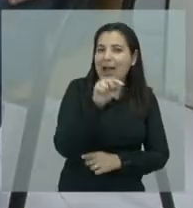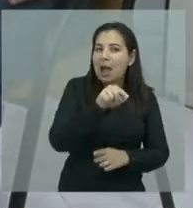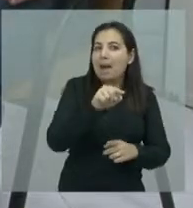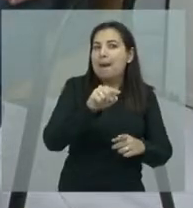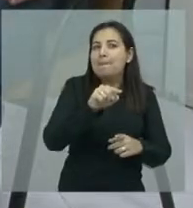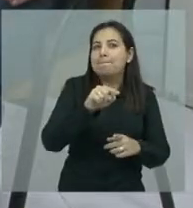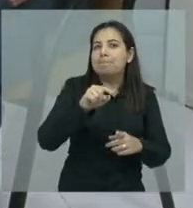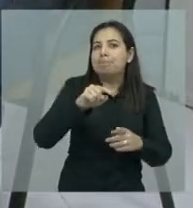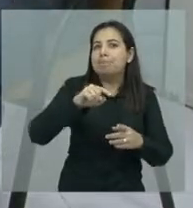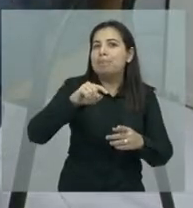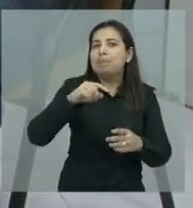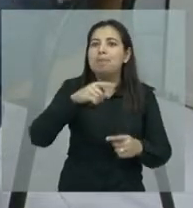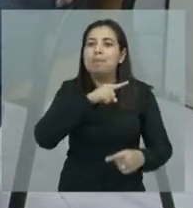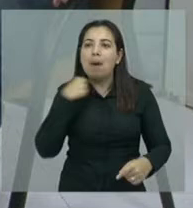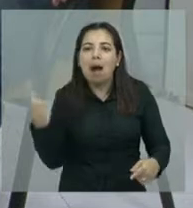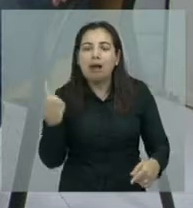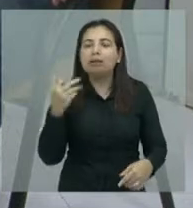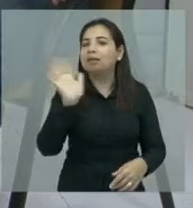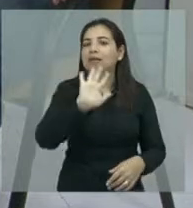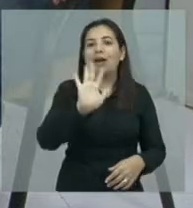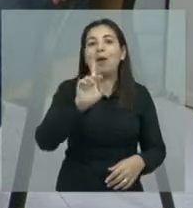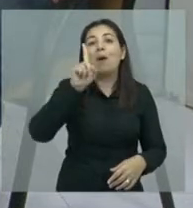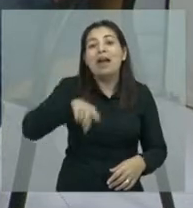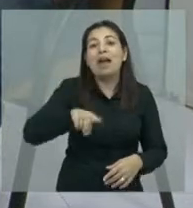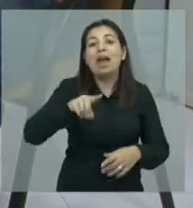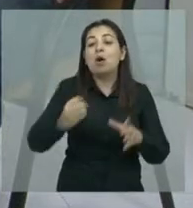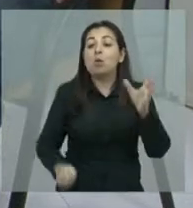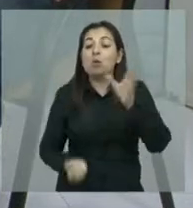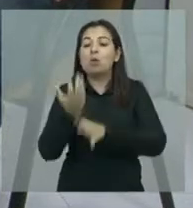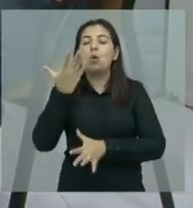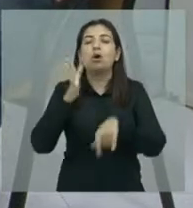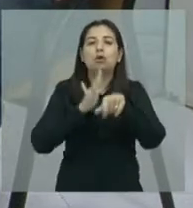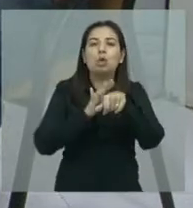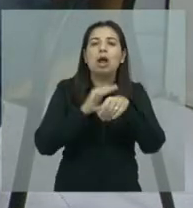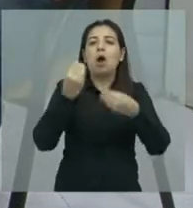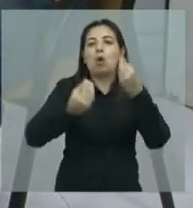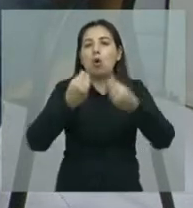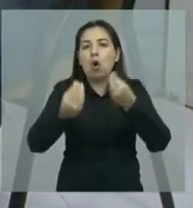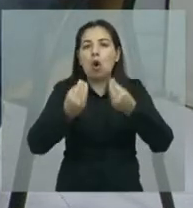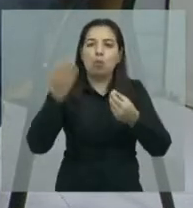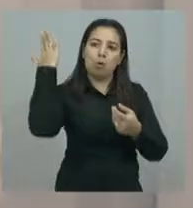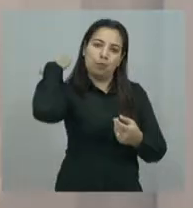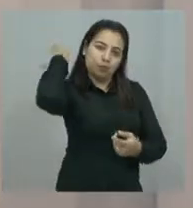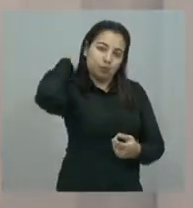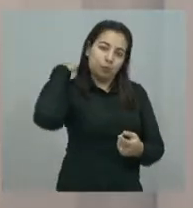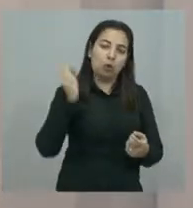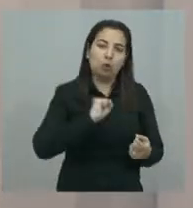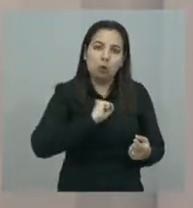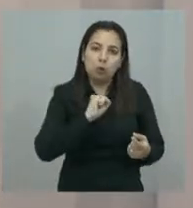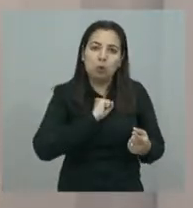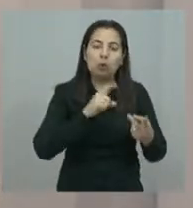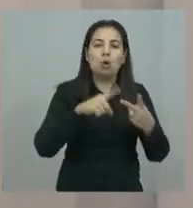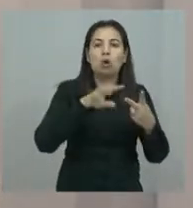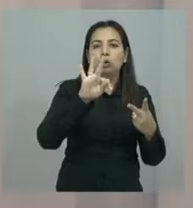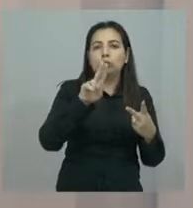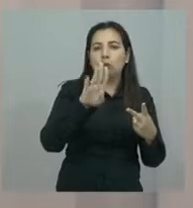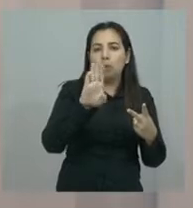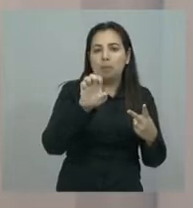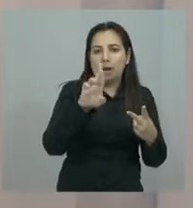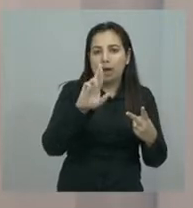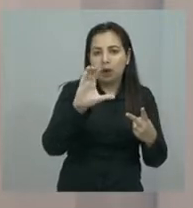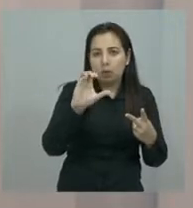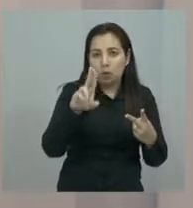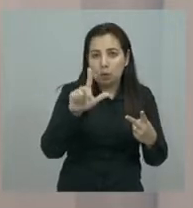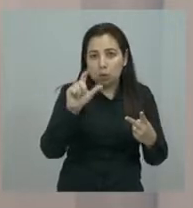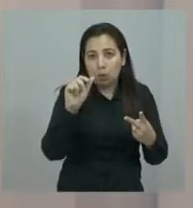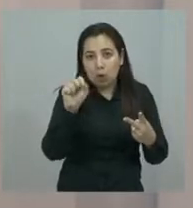não mata. O que mata são as doenças oportunistas, como a tuberculose, né? Que mais leva a óbito as pessoas vivendo com HIV/AIDS, que é a